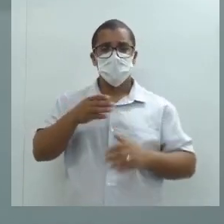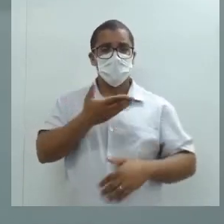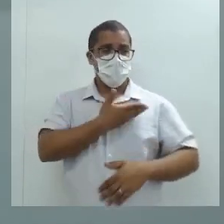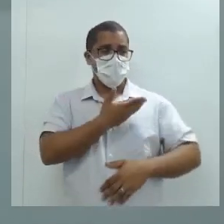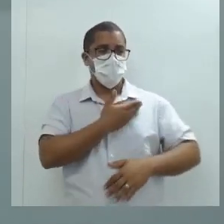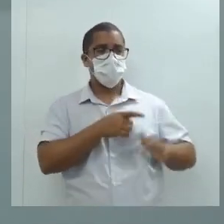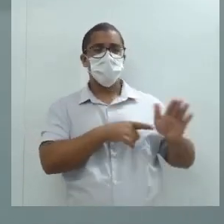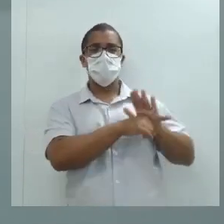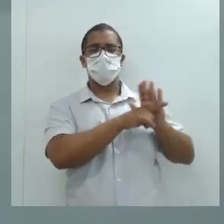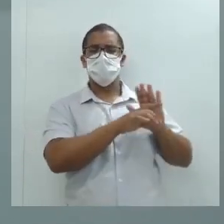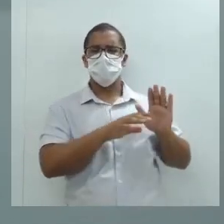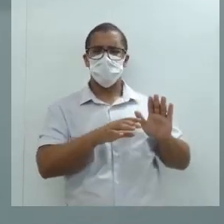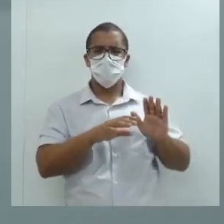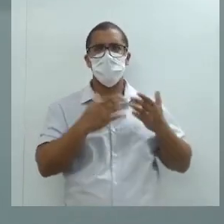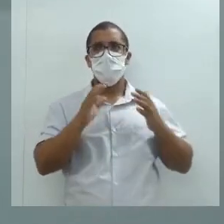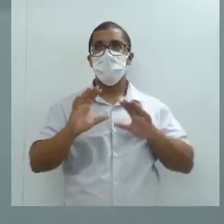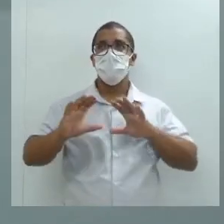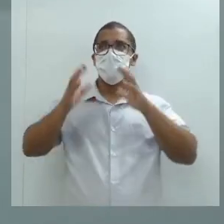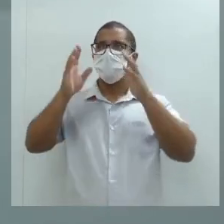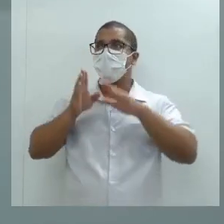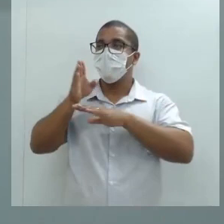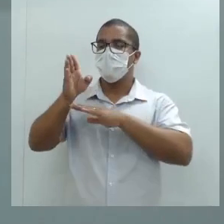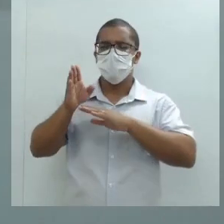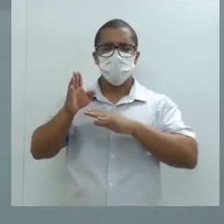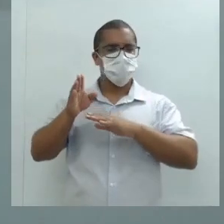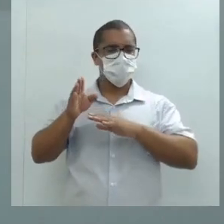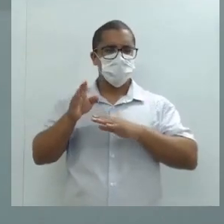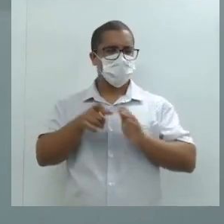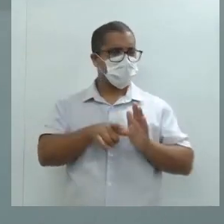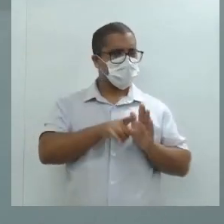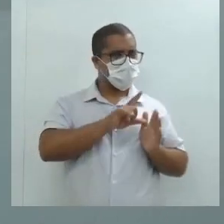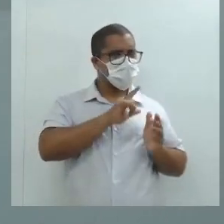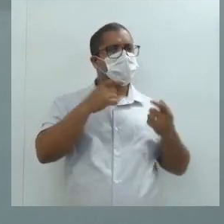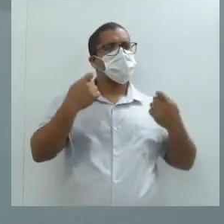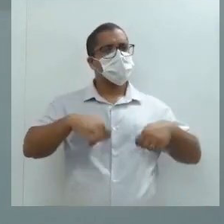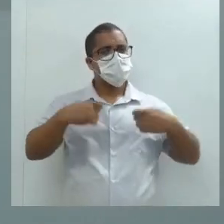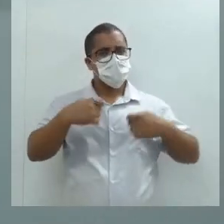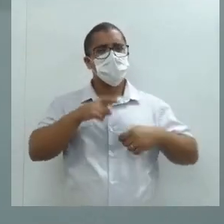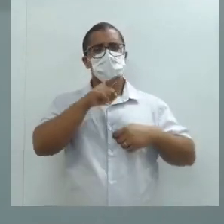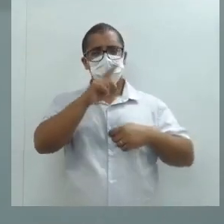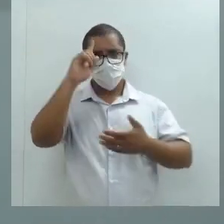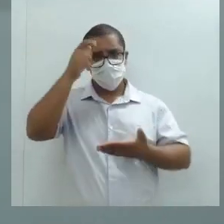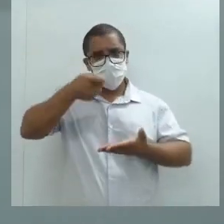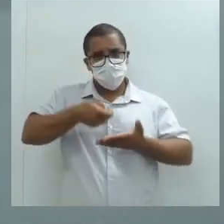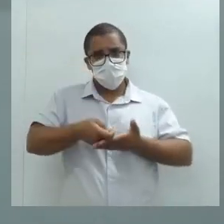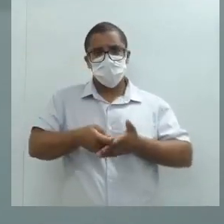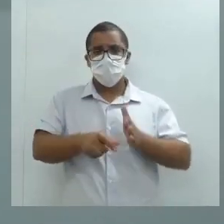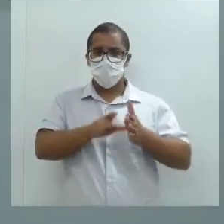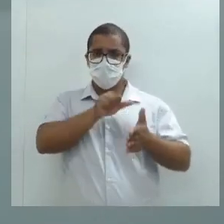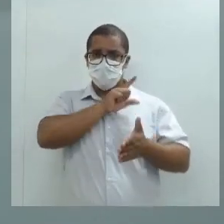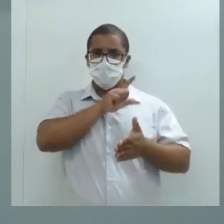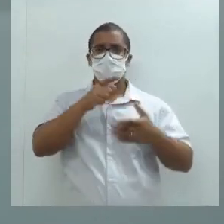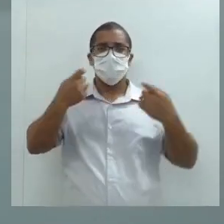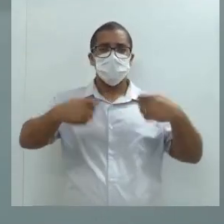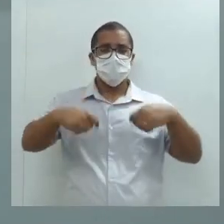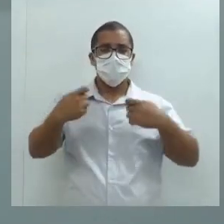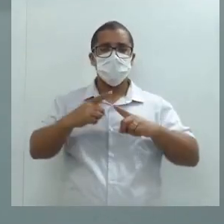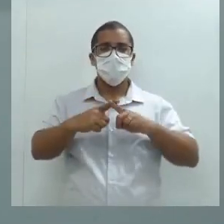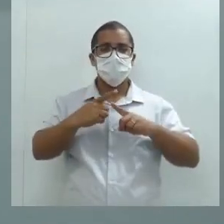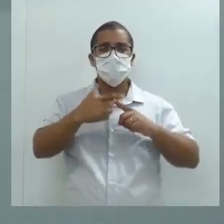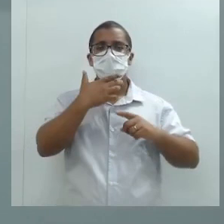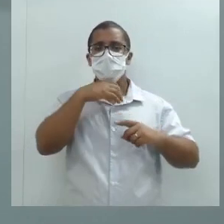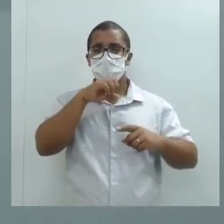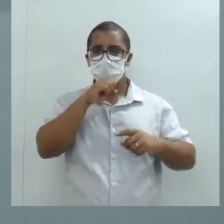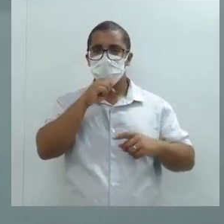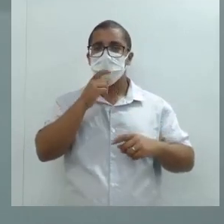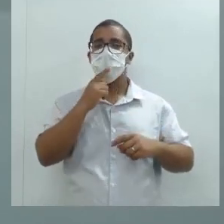seus amigos, não vá para a festa sem saber antes, né, de tomar a sua decisão. Né? Porque o pai vai